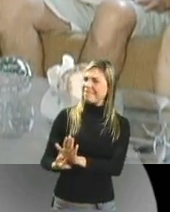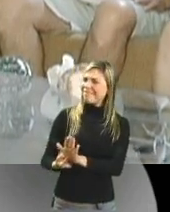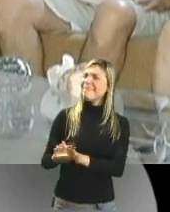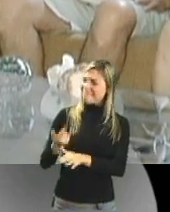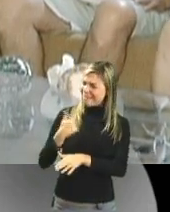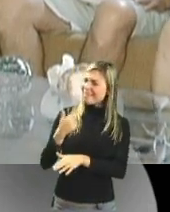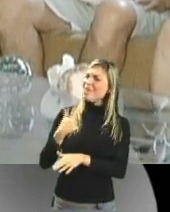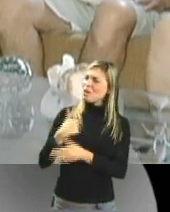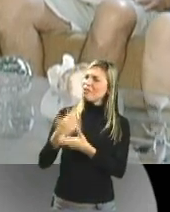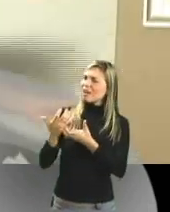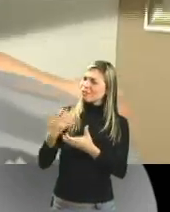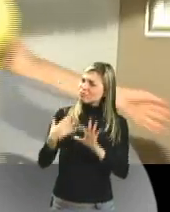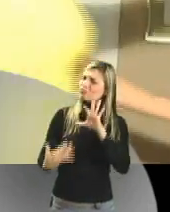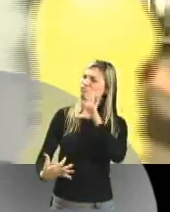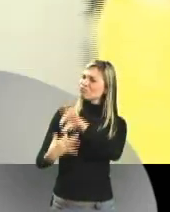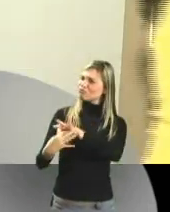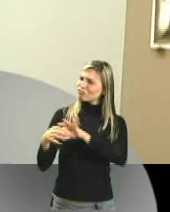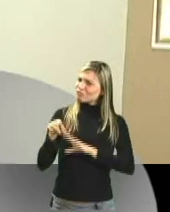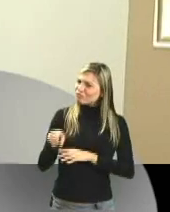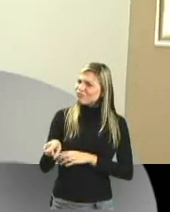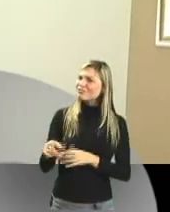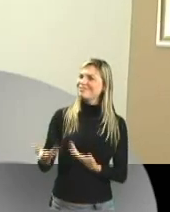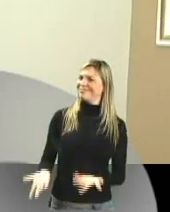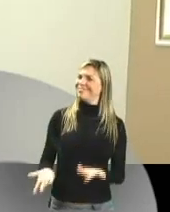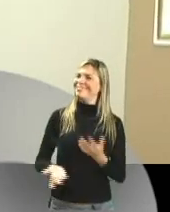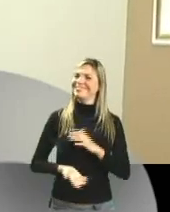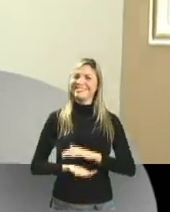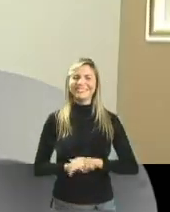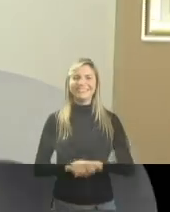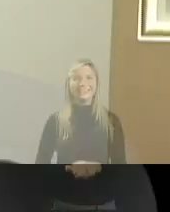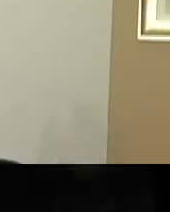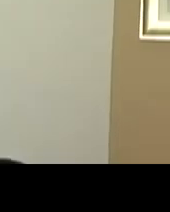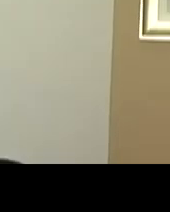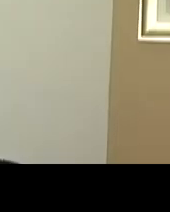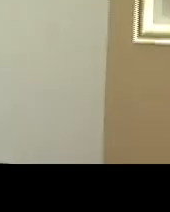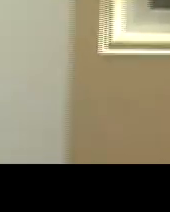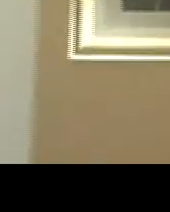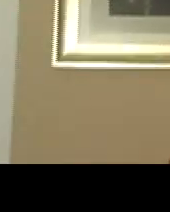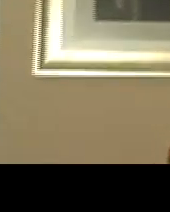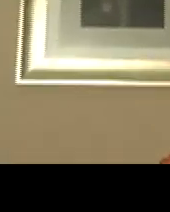para ele que eu estava com ele, né? Mais essa, né?